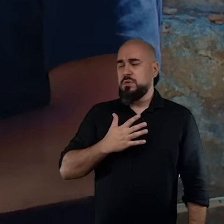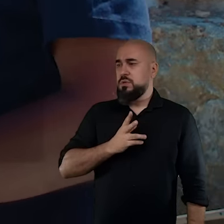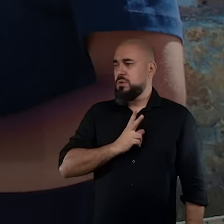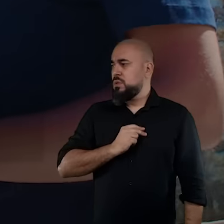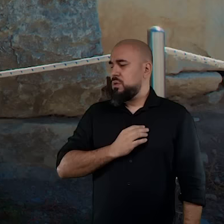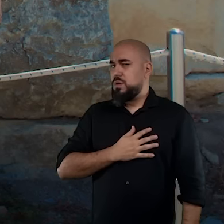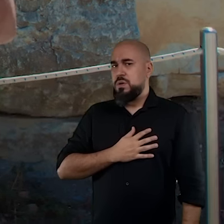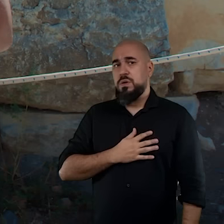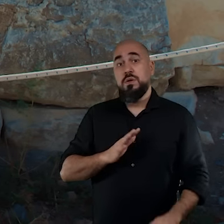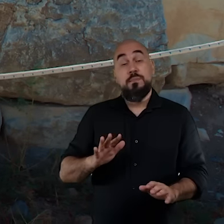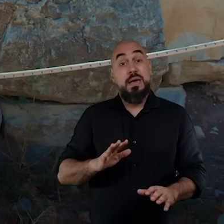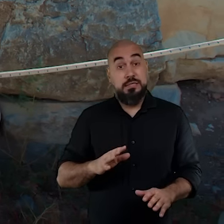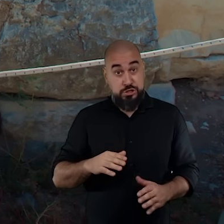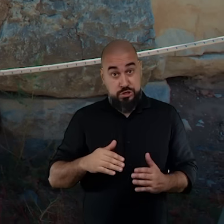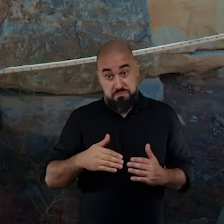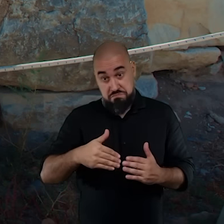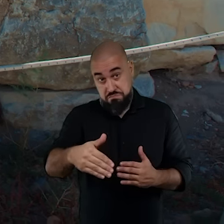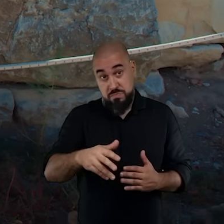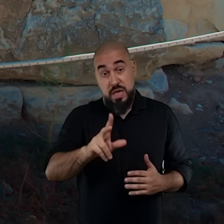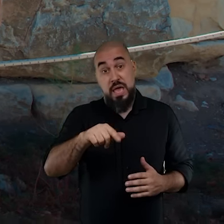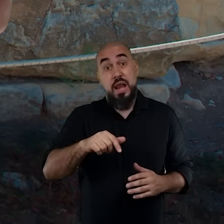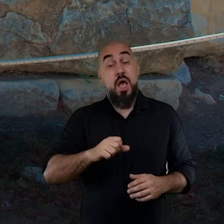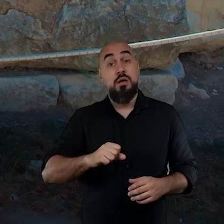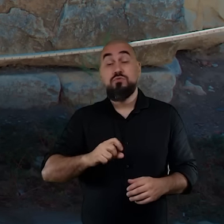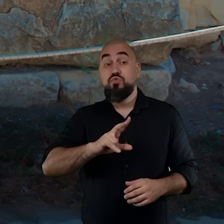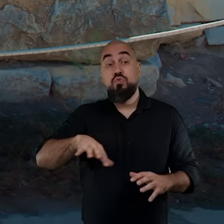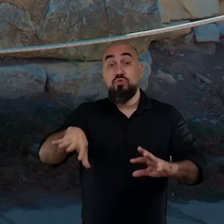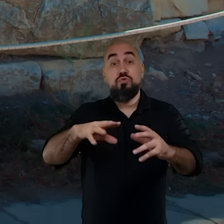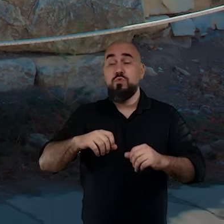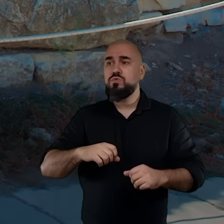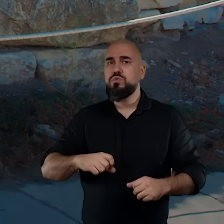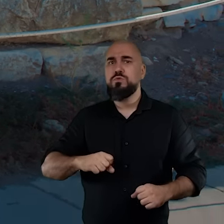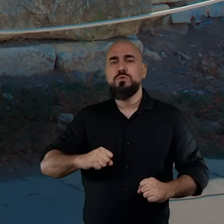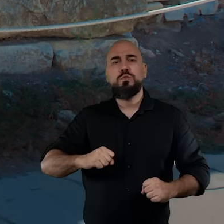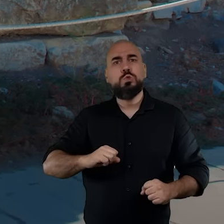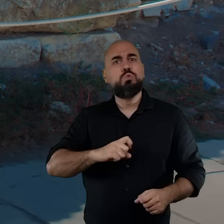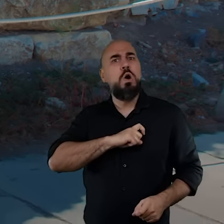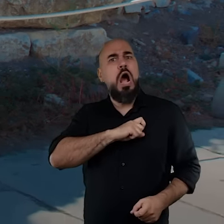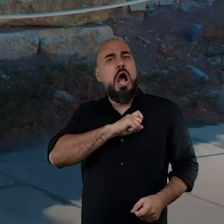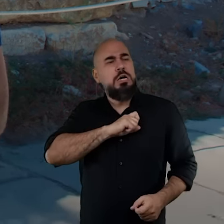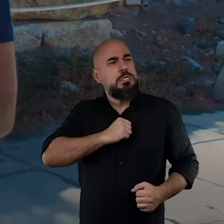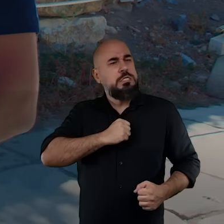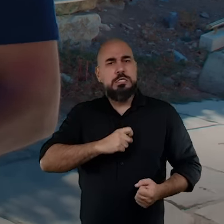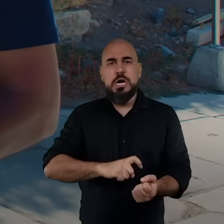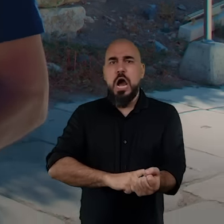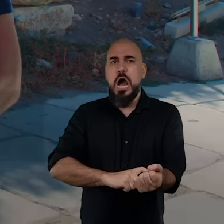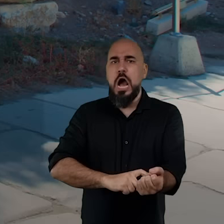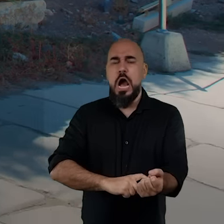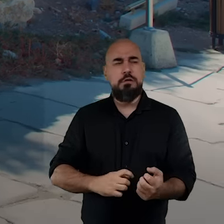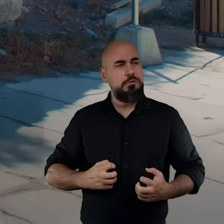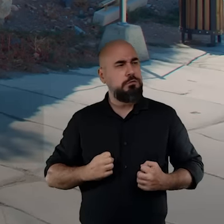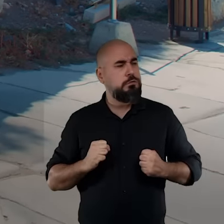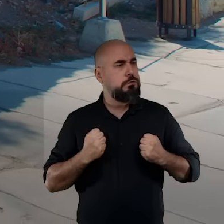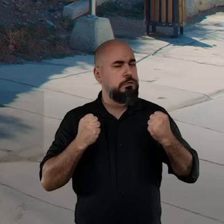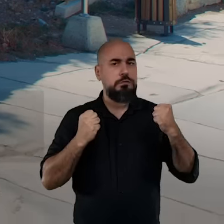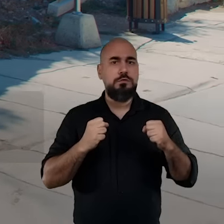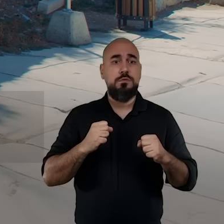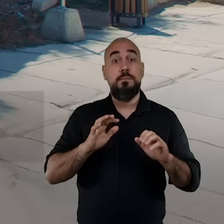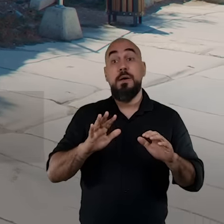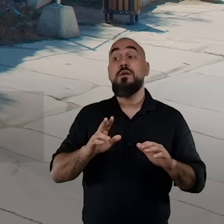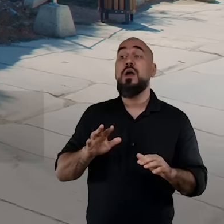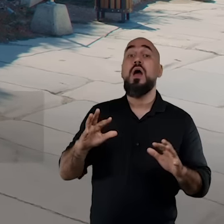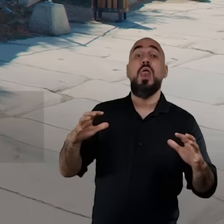agora, no final, ele era motivo de ódio de uma grande multidão. E esse tumulto termina no teatro, que